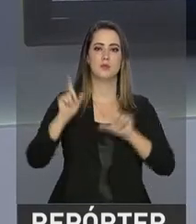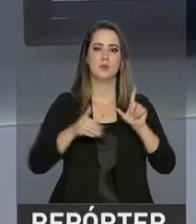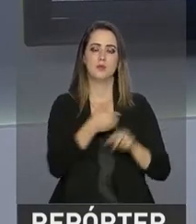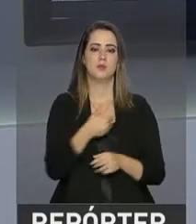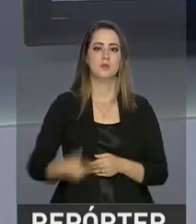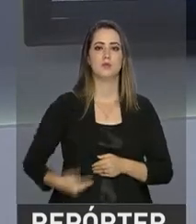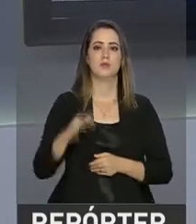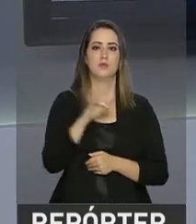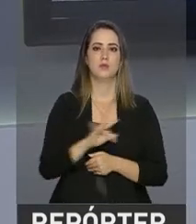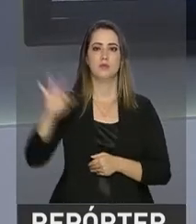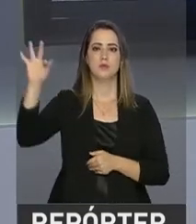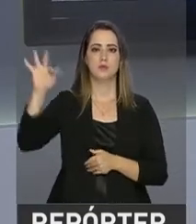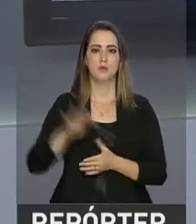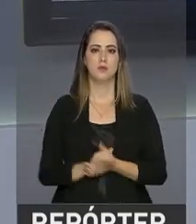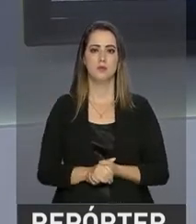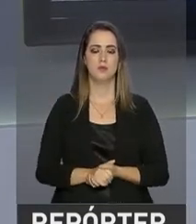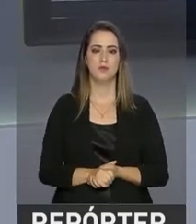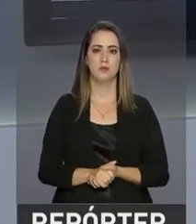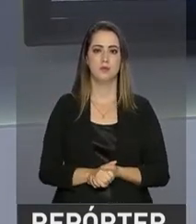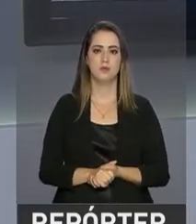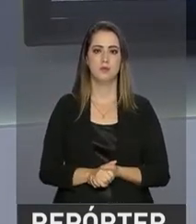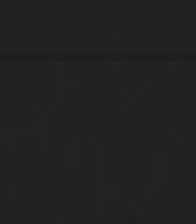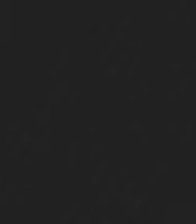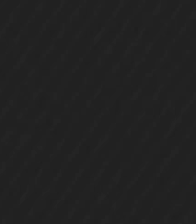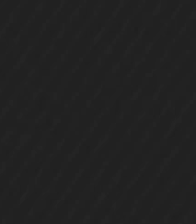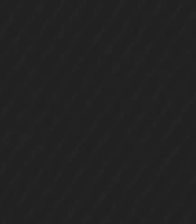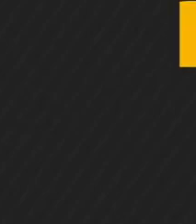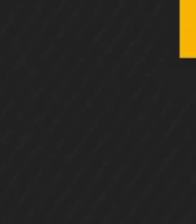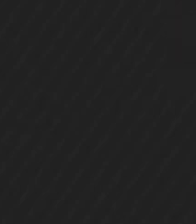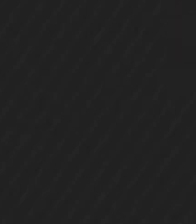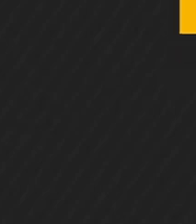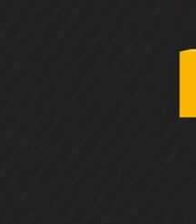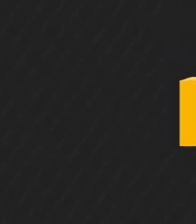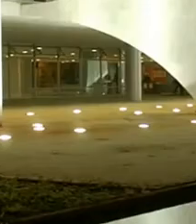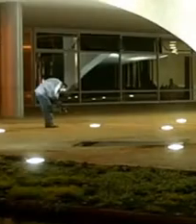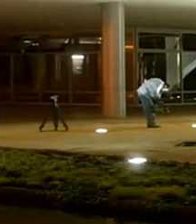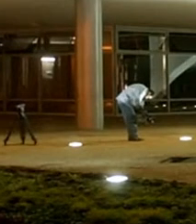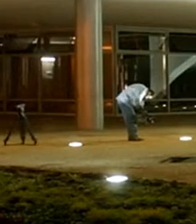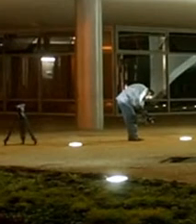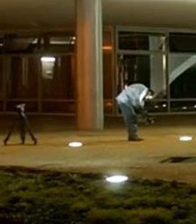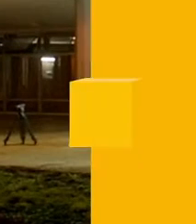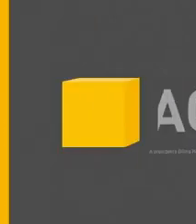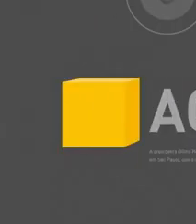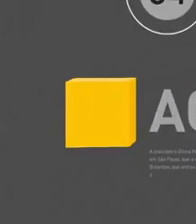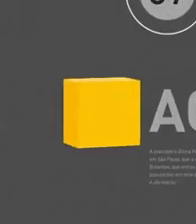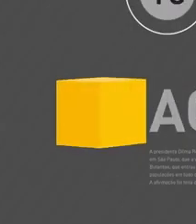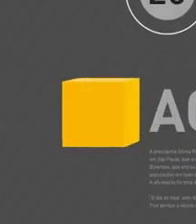com a gente na NBR, a TV do Governo Federal.